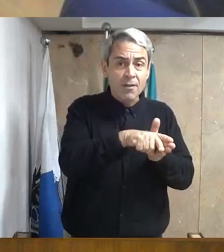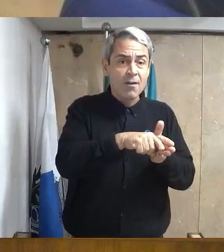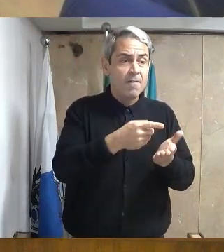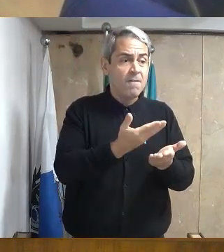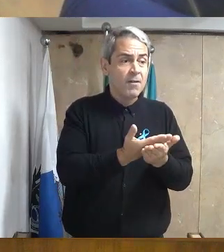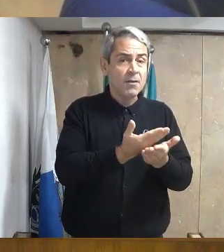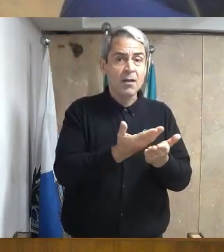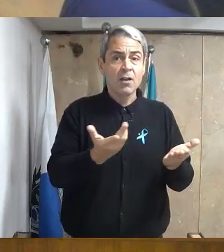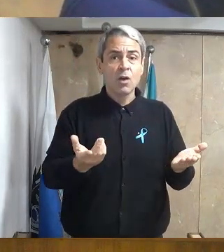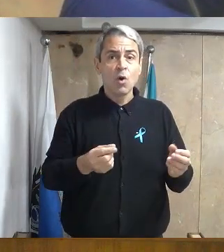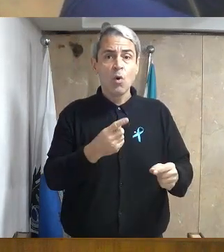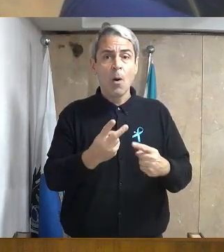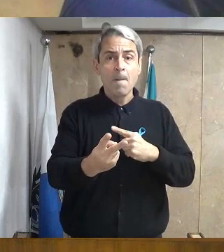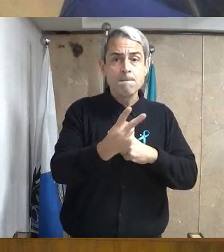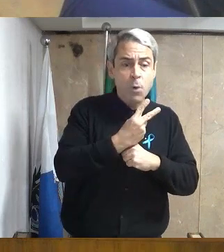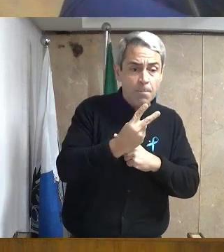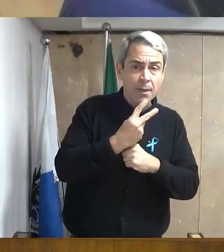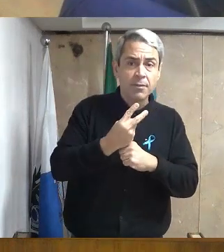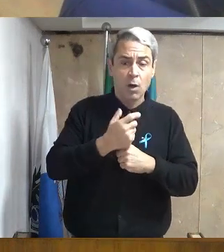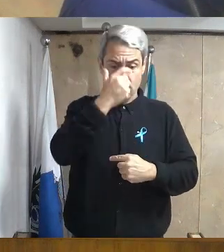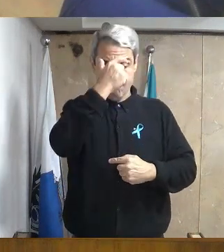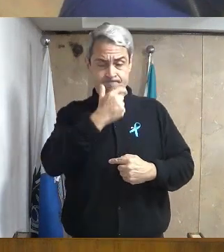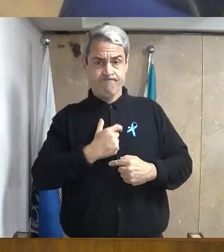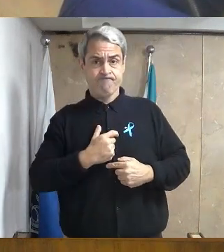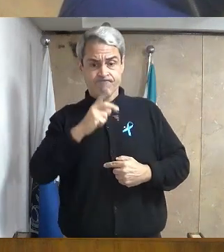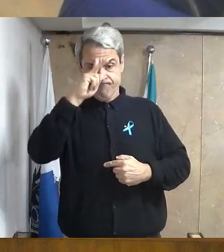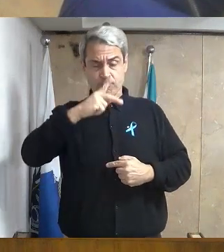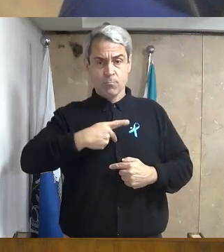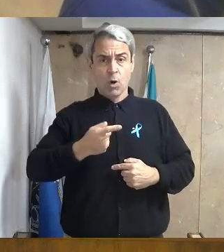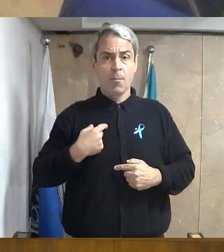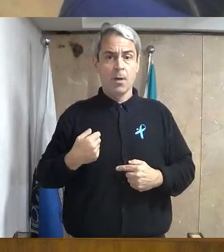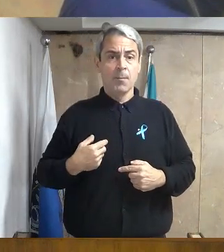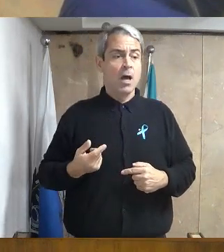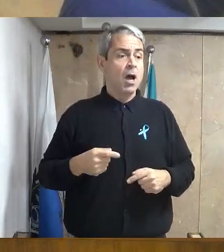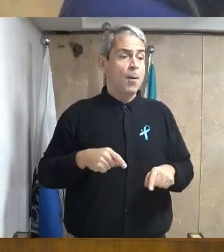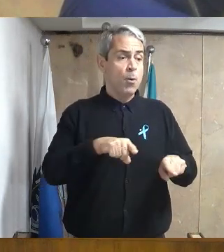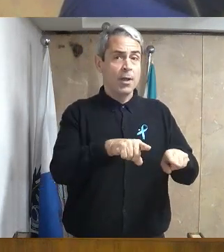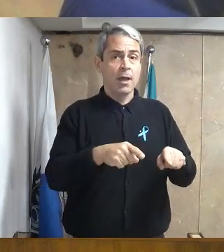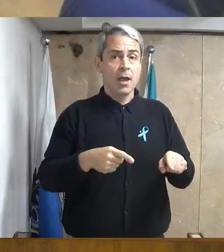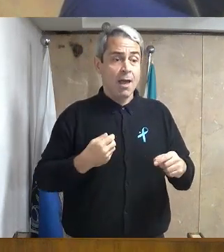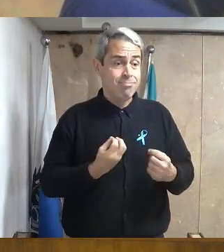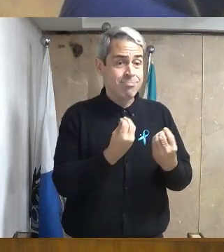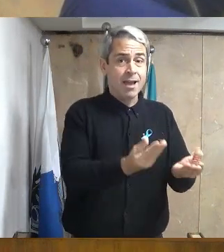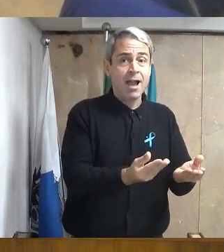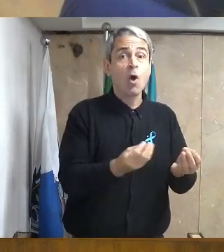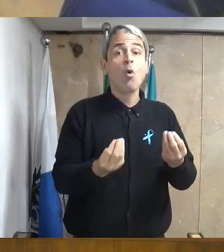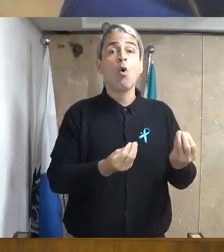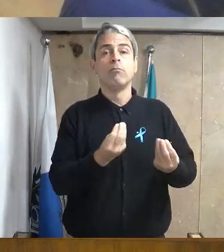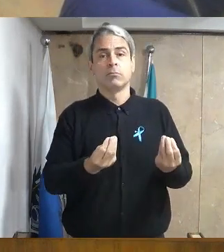de equipamentos de proteção individual nas instituições pelas quais são responsáveis.